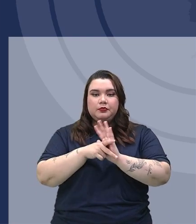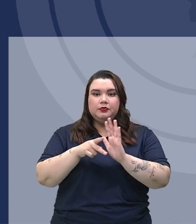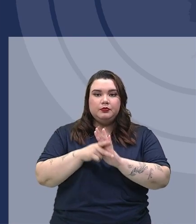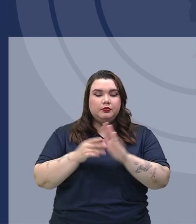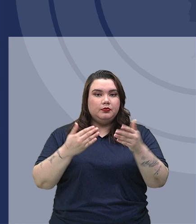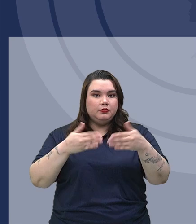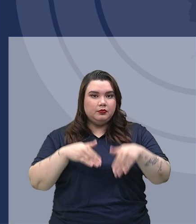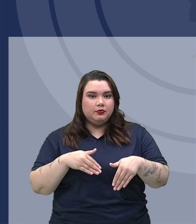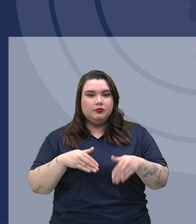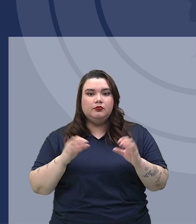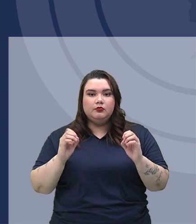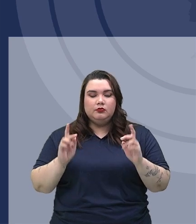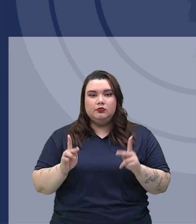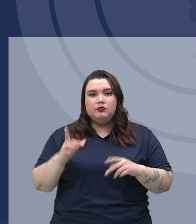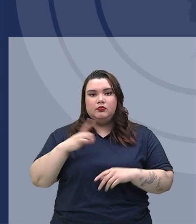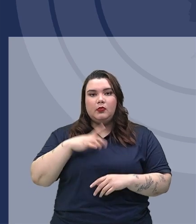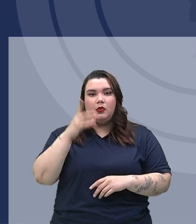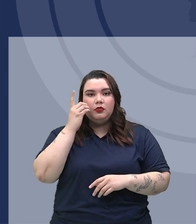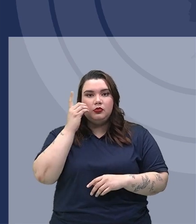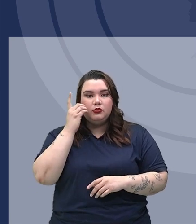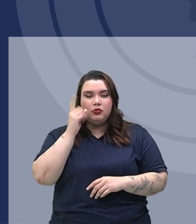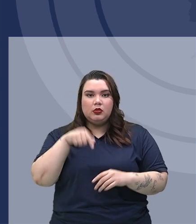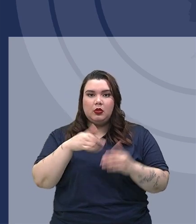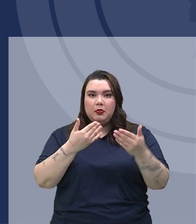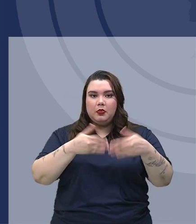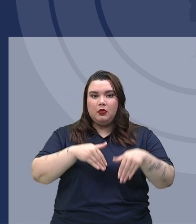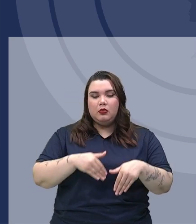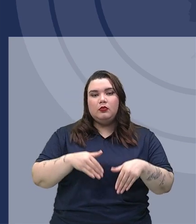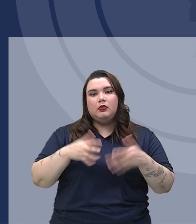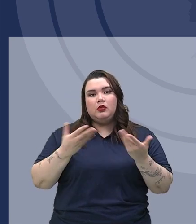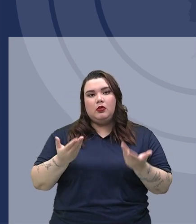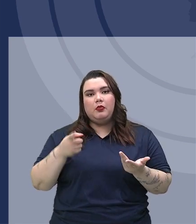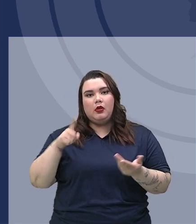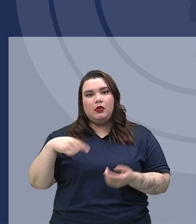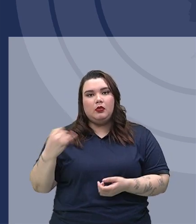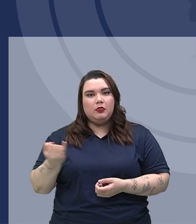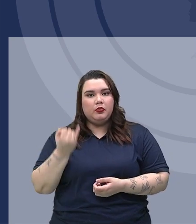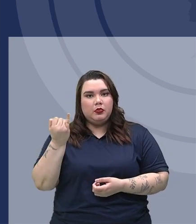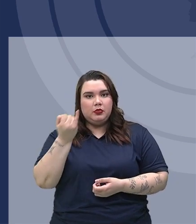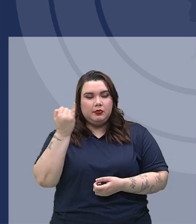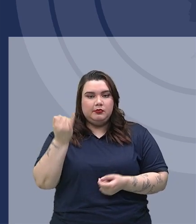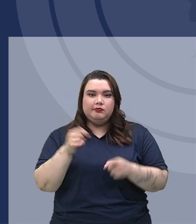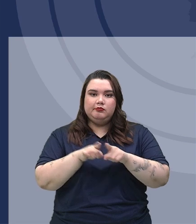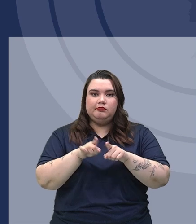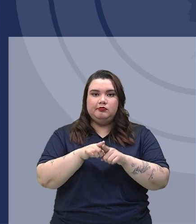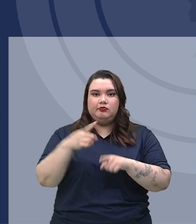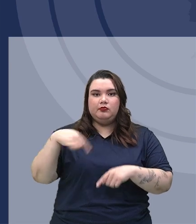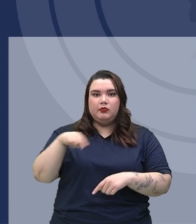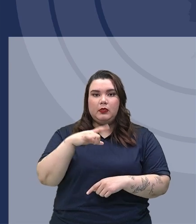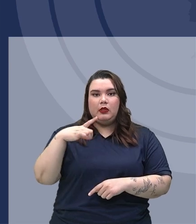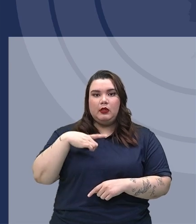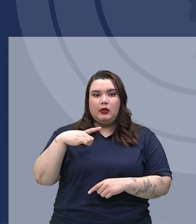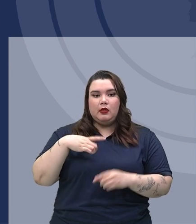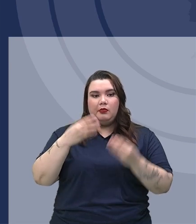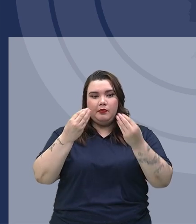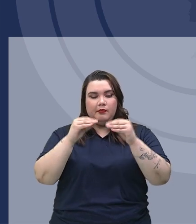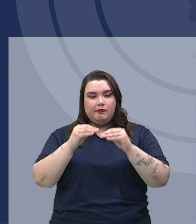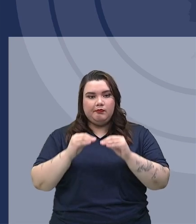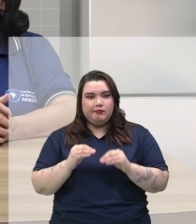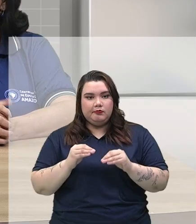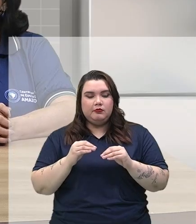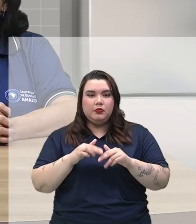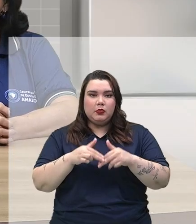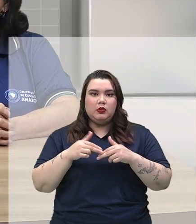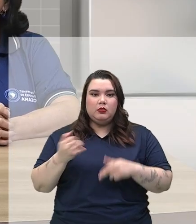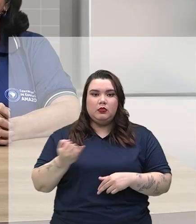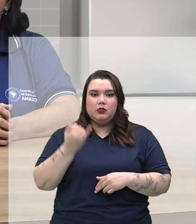avaliação, tá bom? Vai vir a data em que ela ocorreu, então isso é muito importante aí que vocês tenham, por isso é muito importante